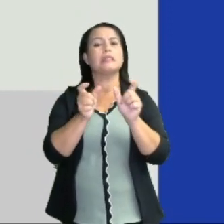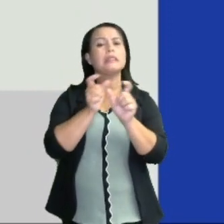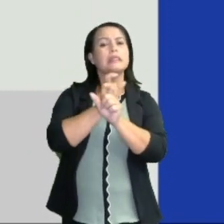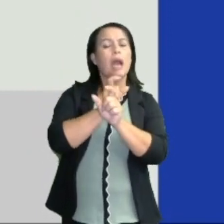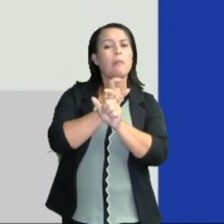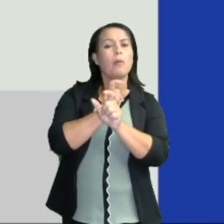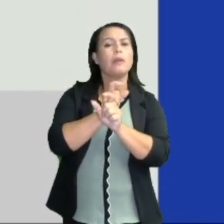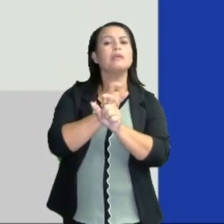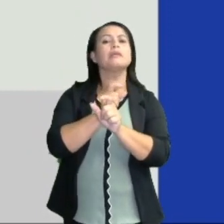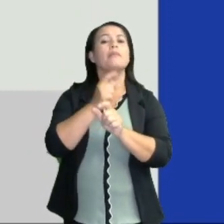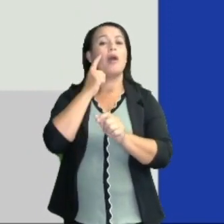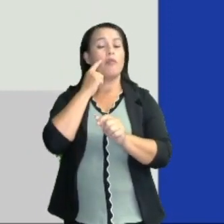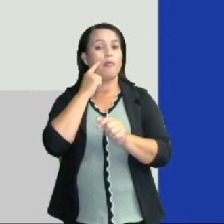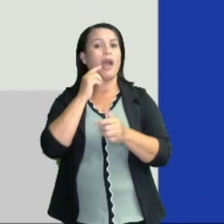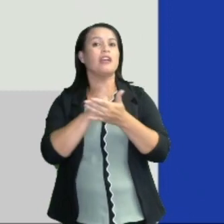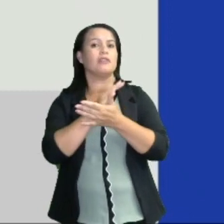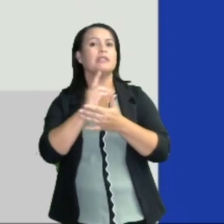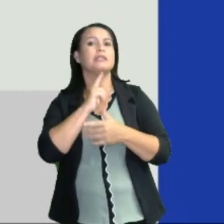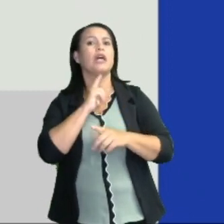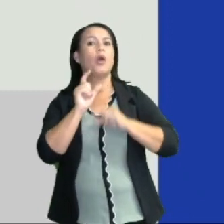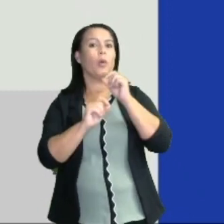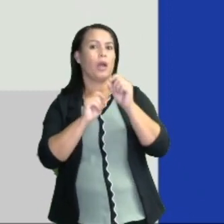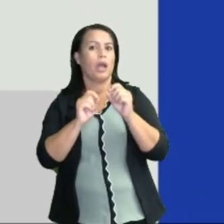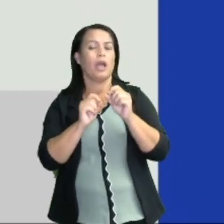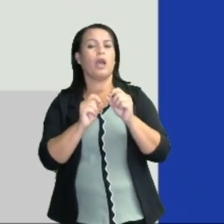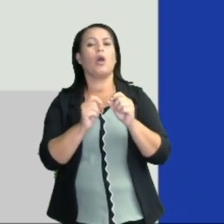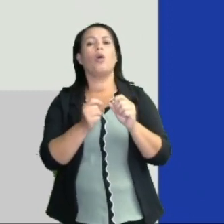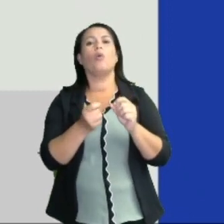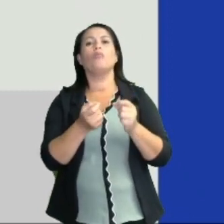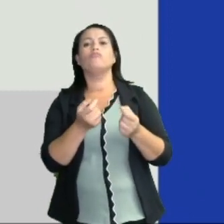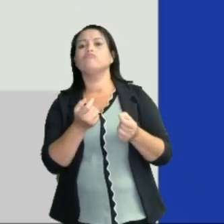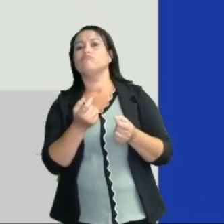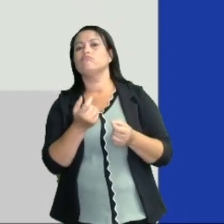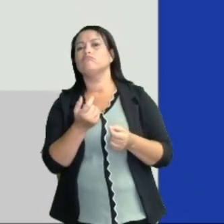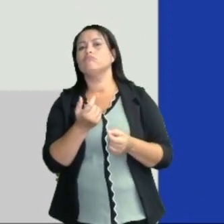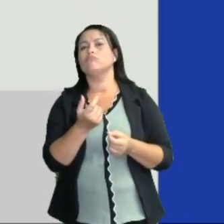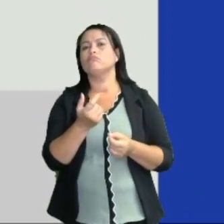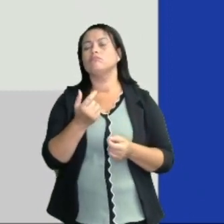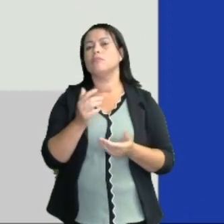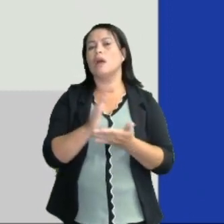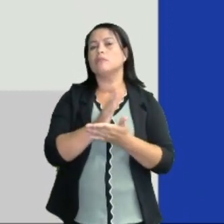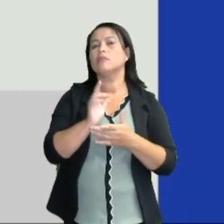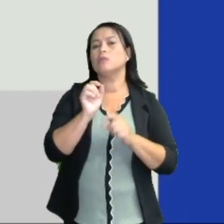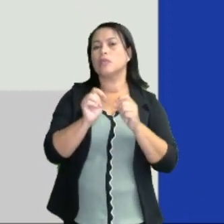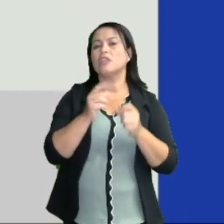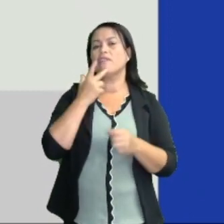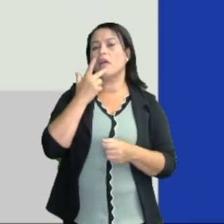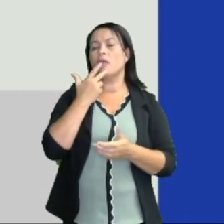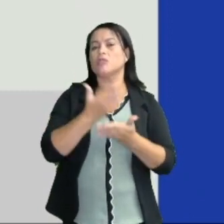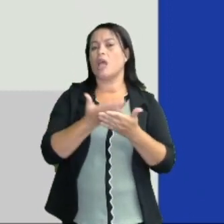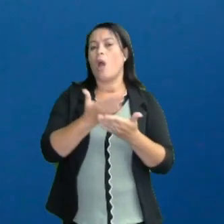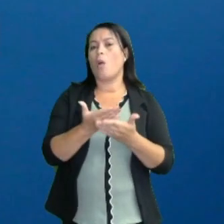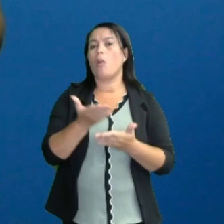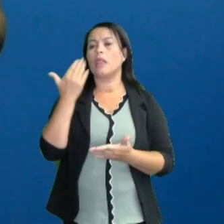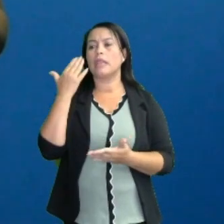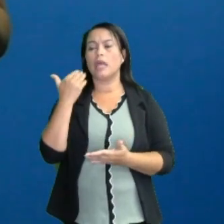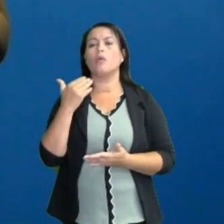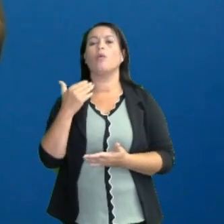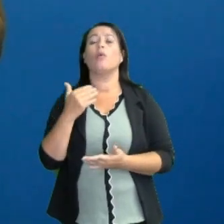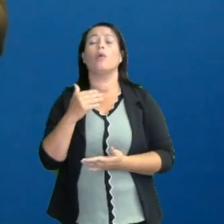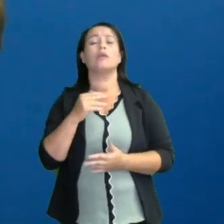duplo sentido na interpretação da sentença. Eu já falei, até comentei isso, a gente falou sobre isso na aula anterior.